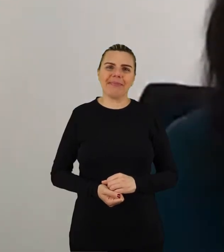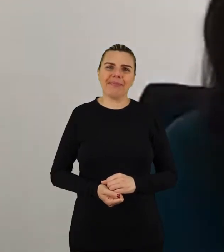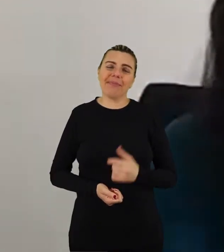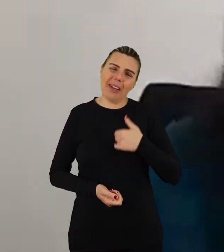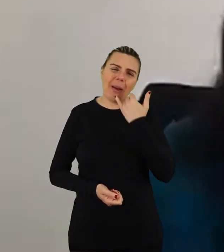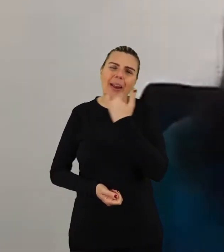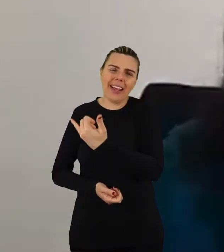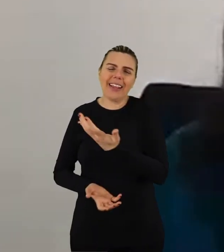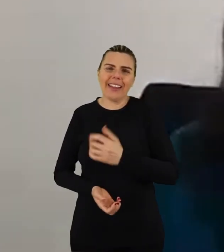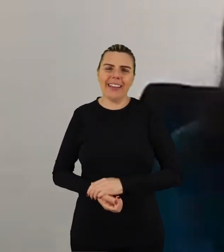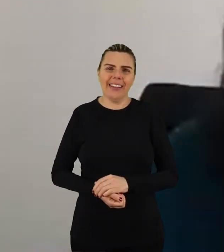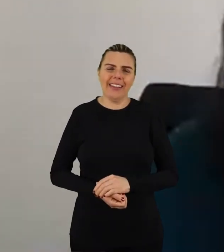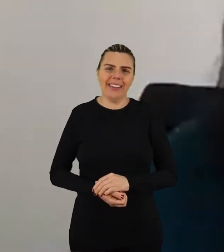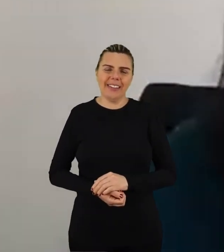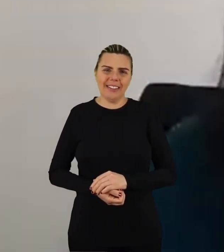liguei.